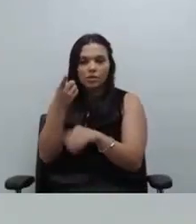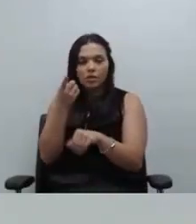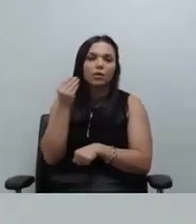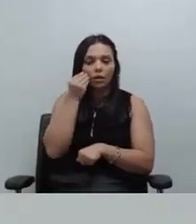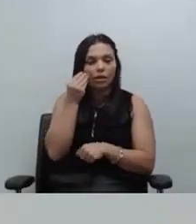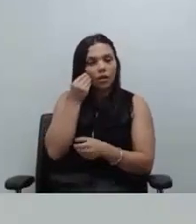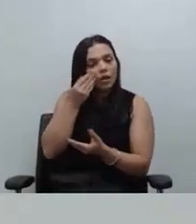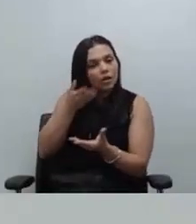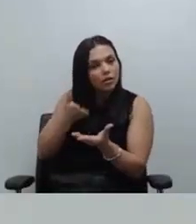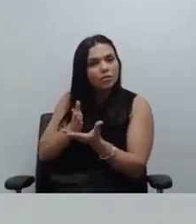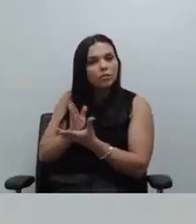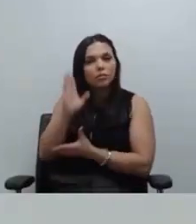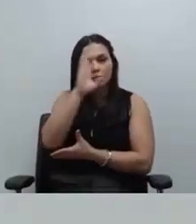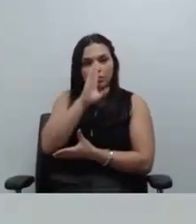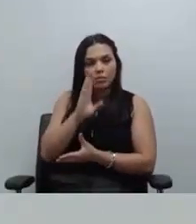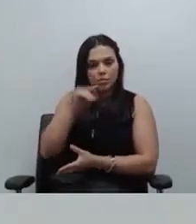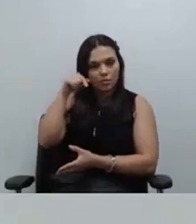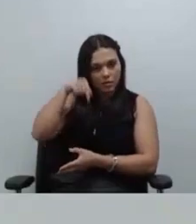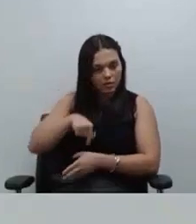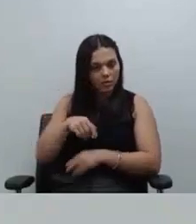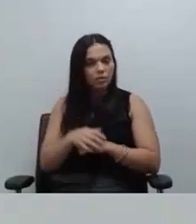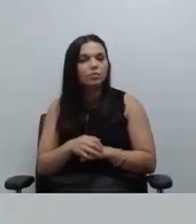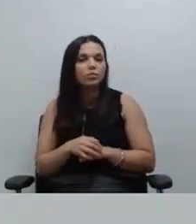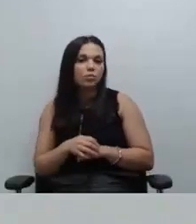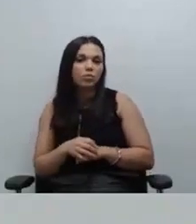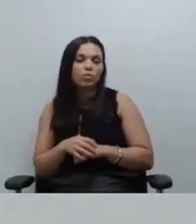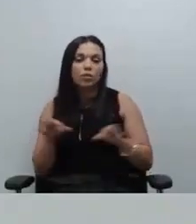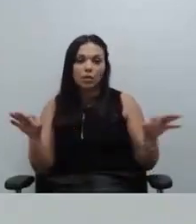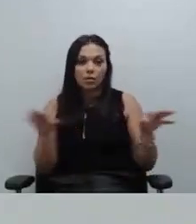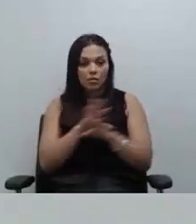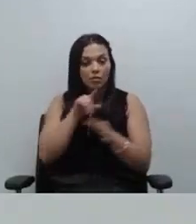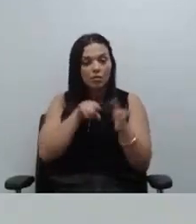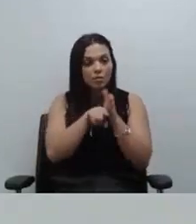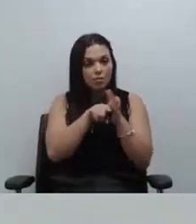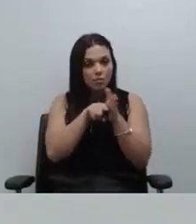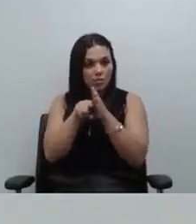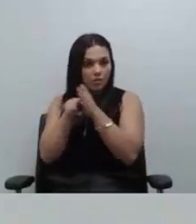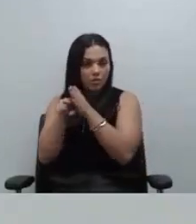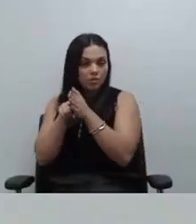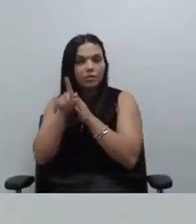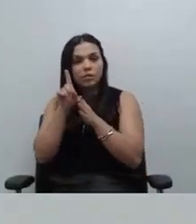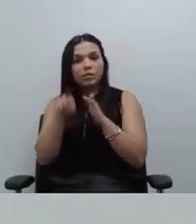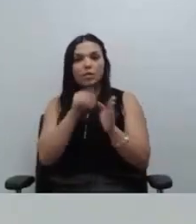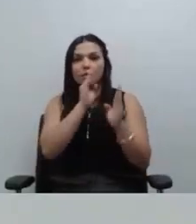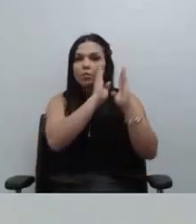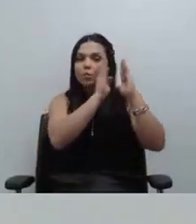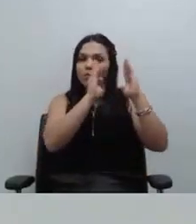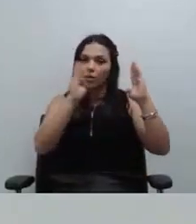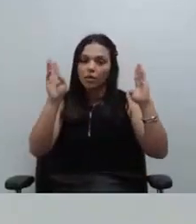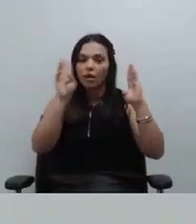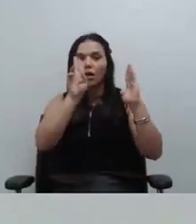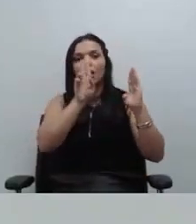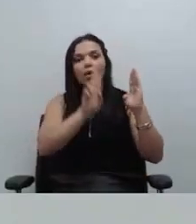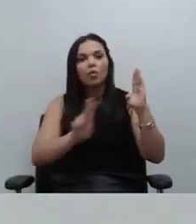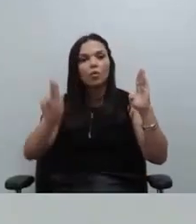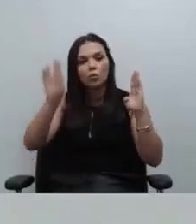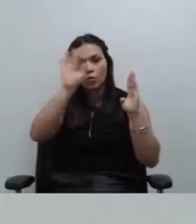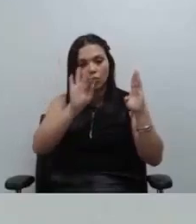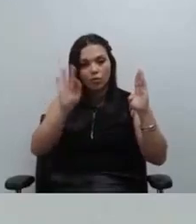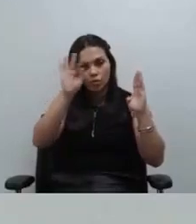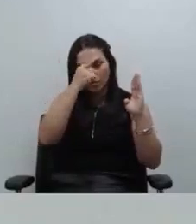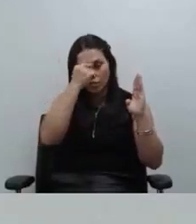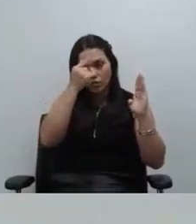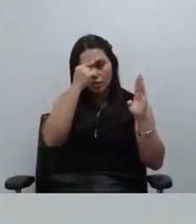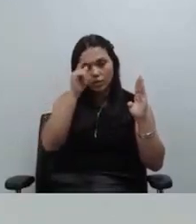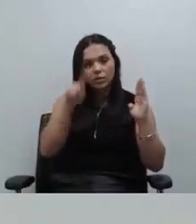pretende finalizar no Brasil. Destaca que a pesquisa está sendo realizada por meio de consulta às bibliotecas das universidades, em especial das faculdades